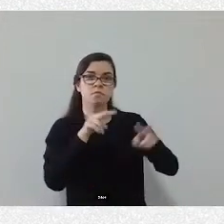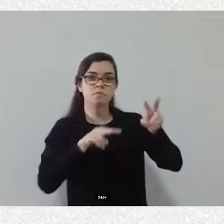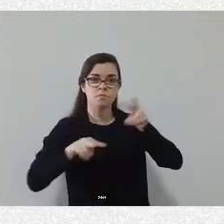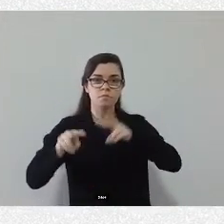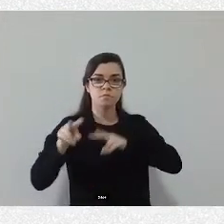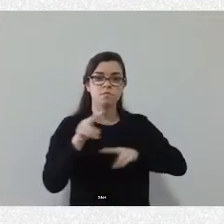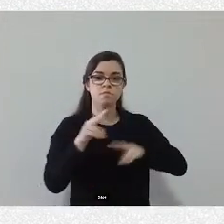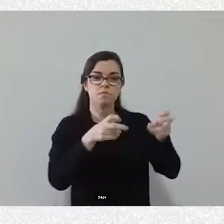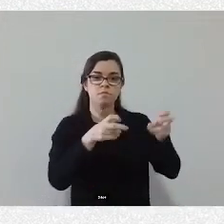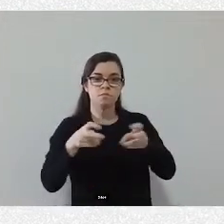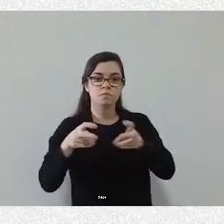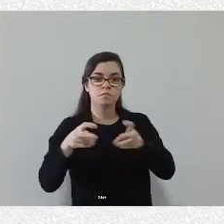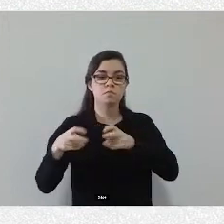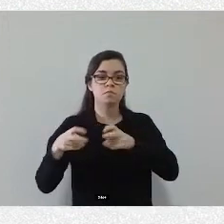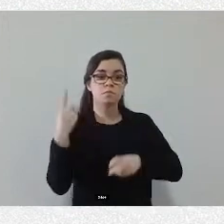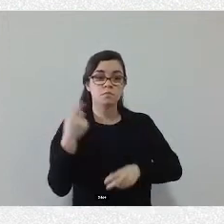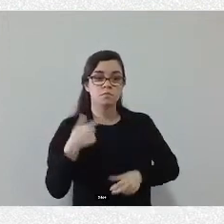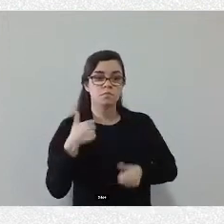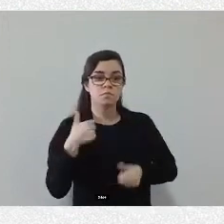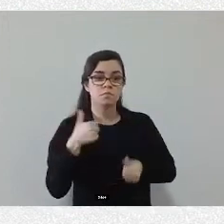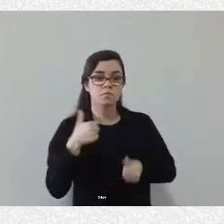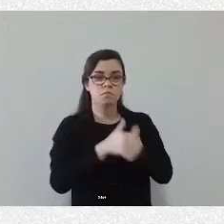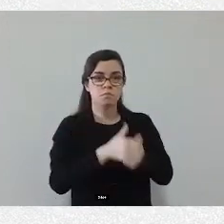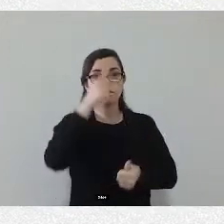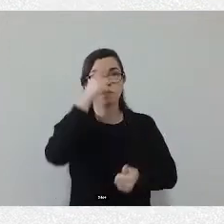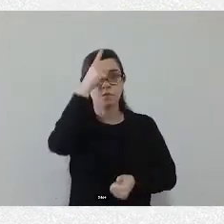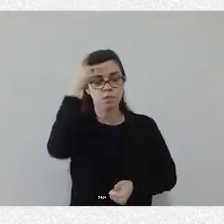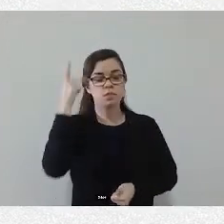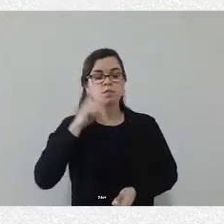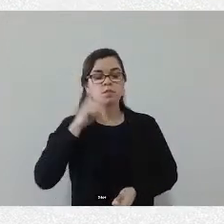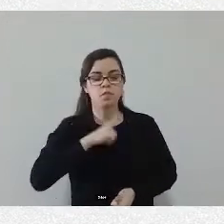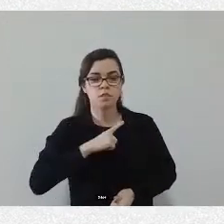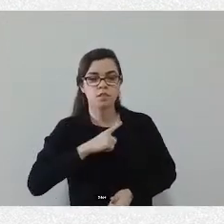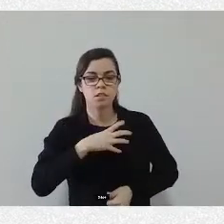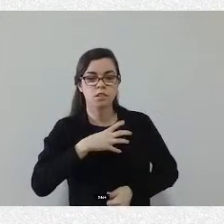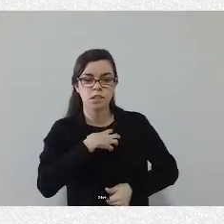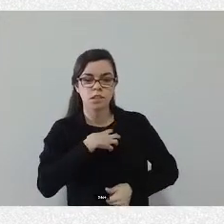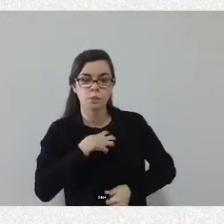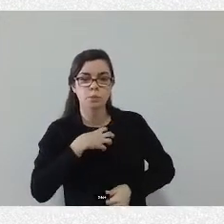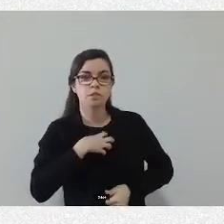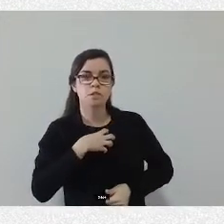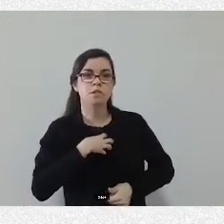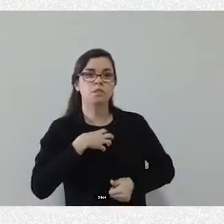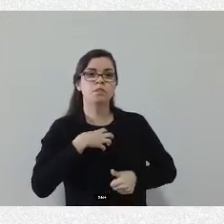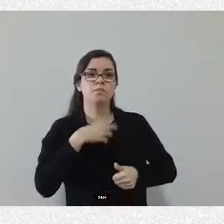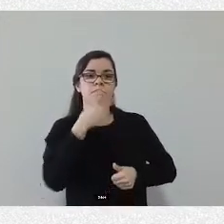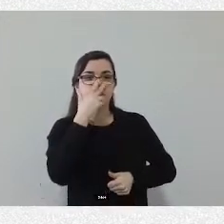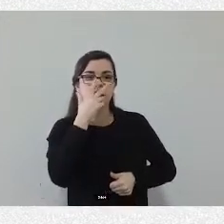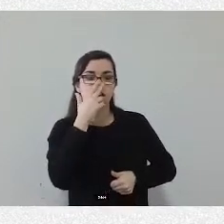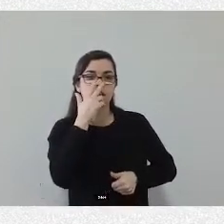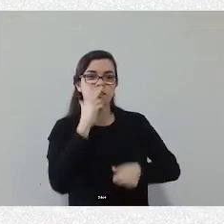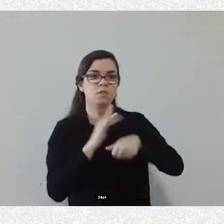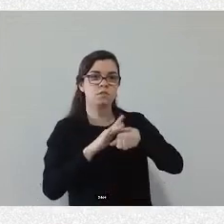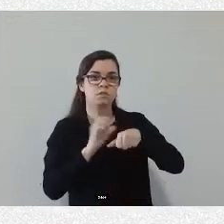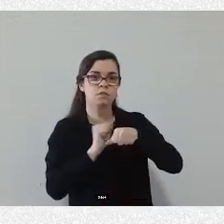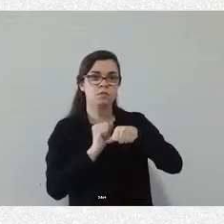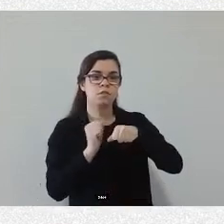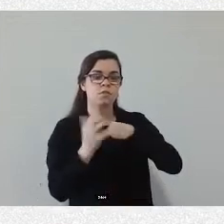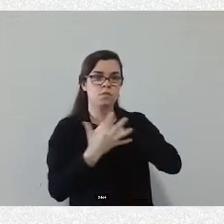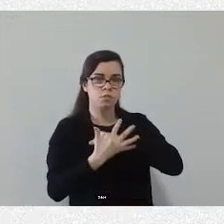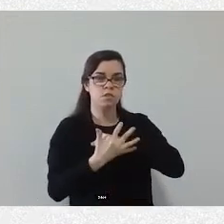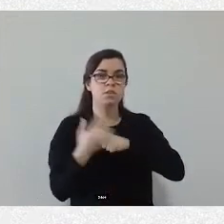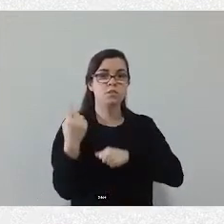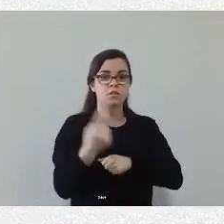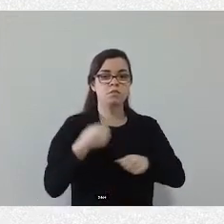pessoas que têm sintomas relacionados a suspeitos de COVID e nós vamos estar investigando o status vacinal. Se for